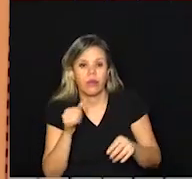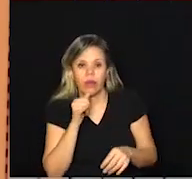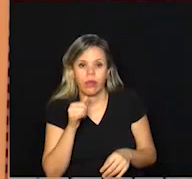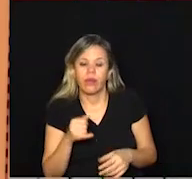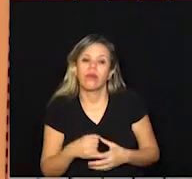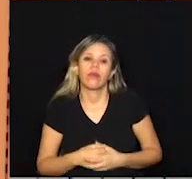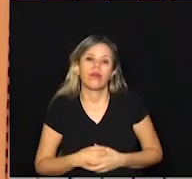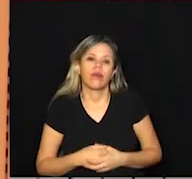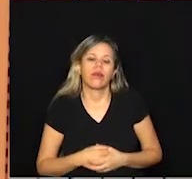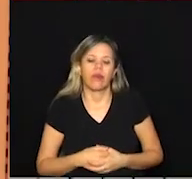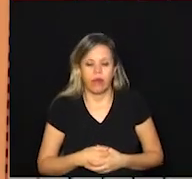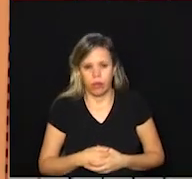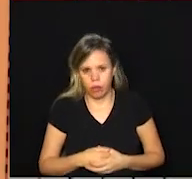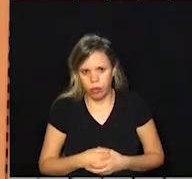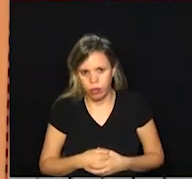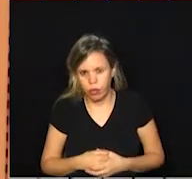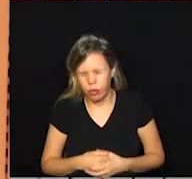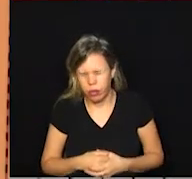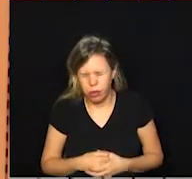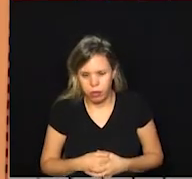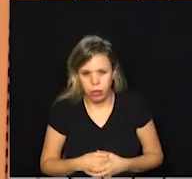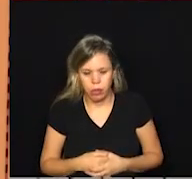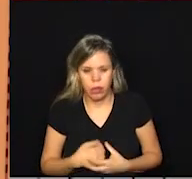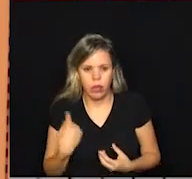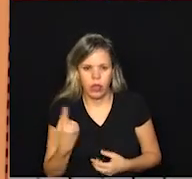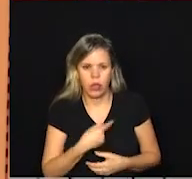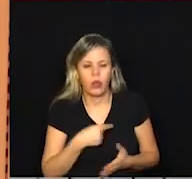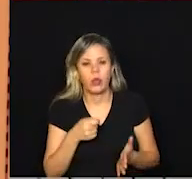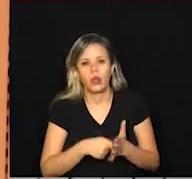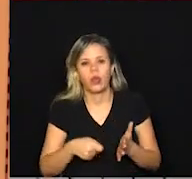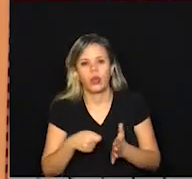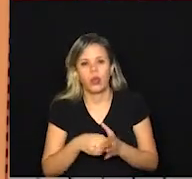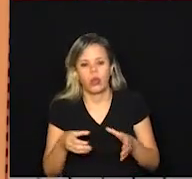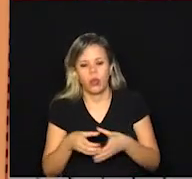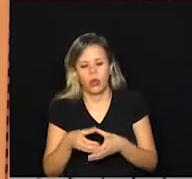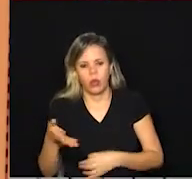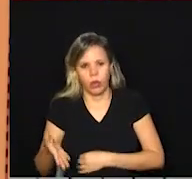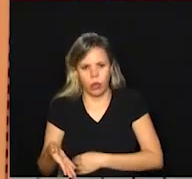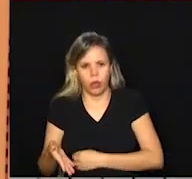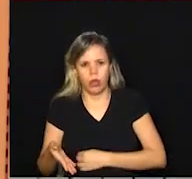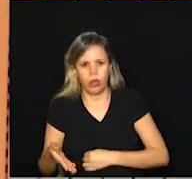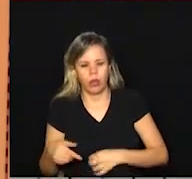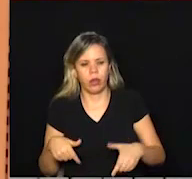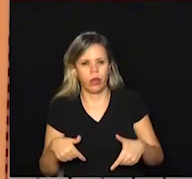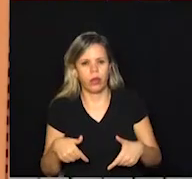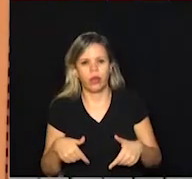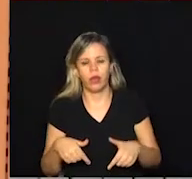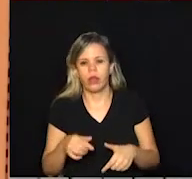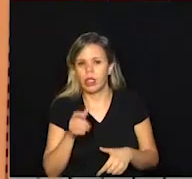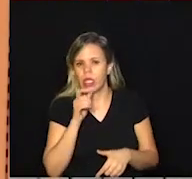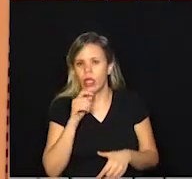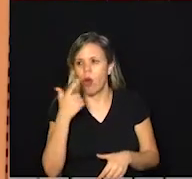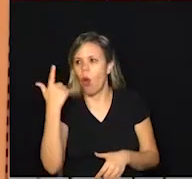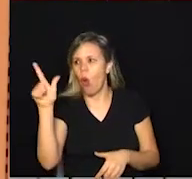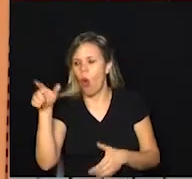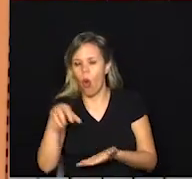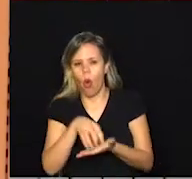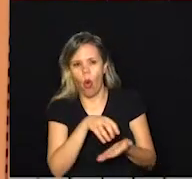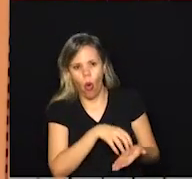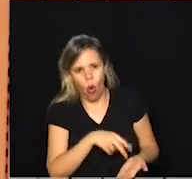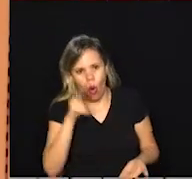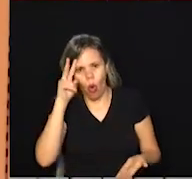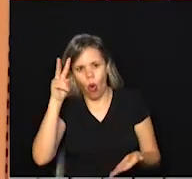a uma faltarmos nessa comissão a questão de outros patrimônios